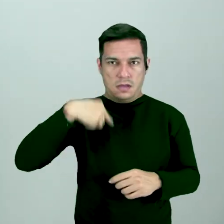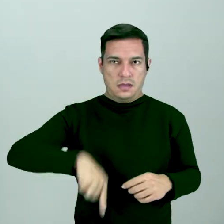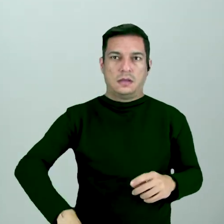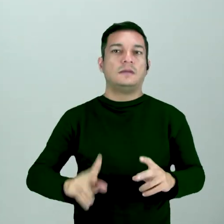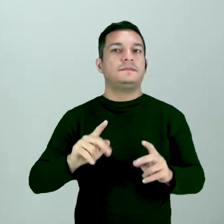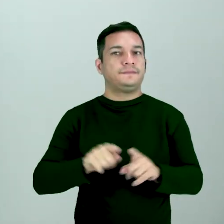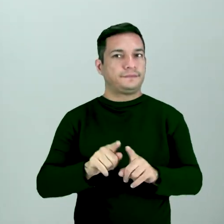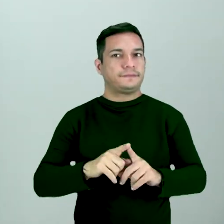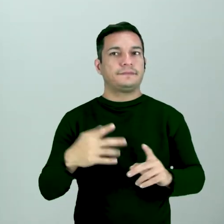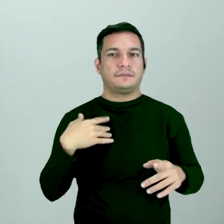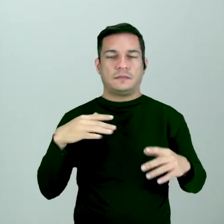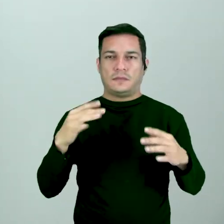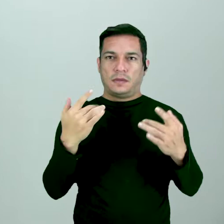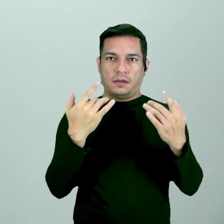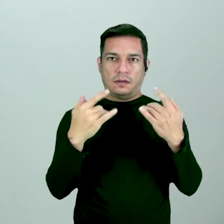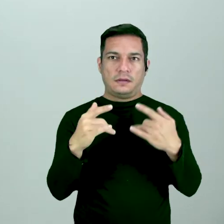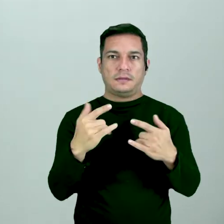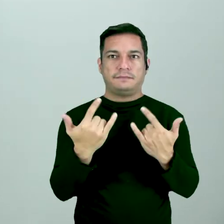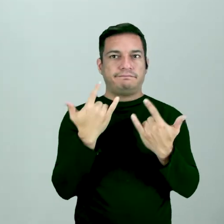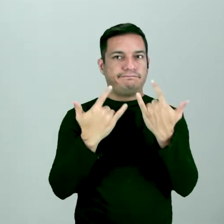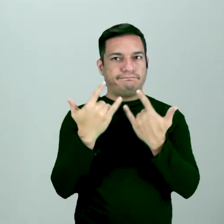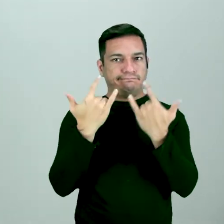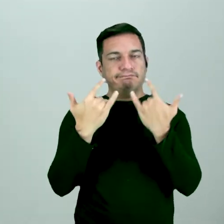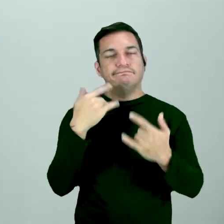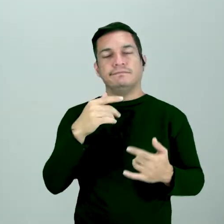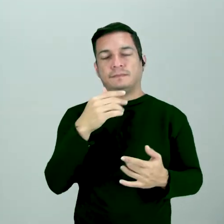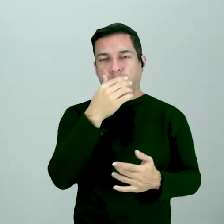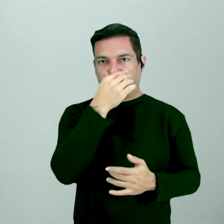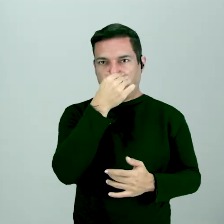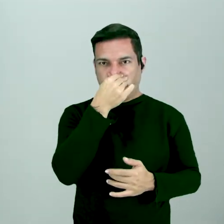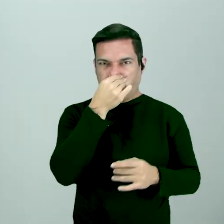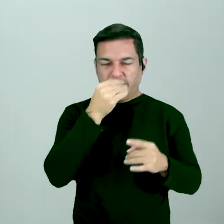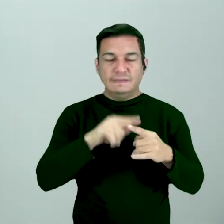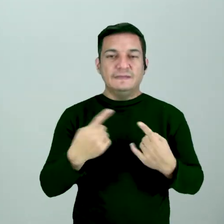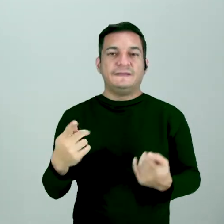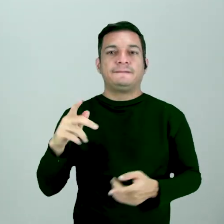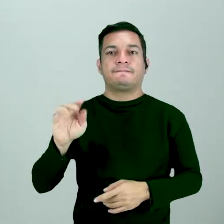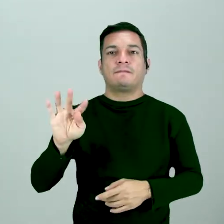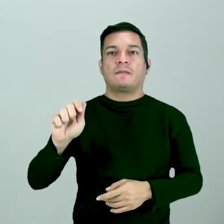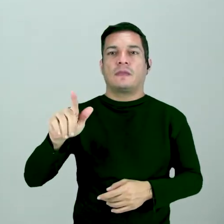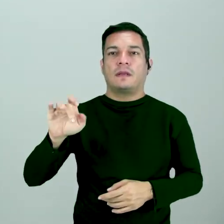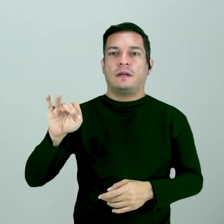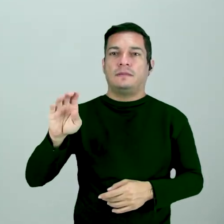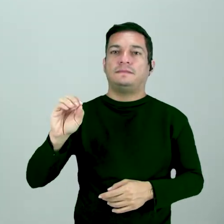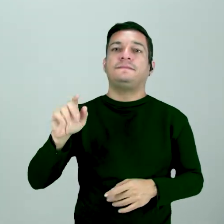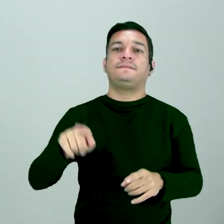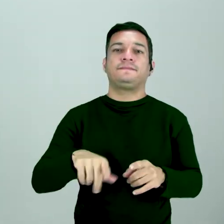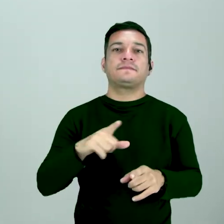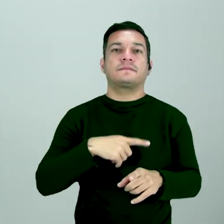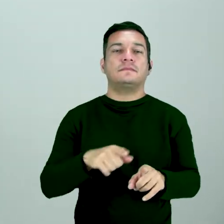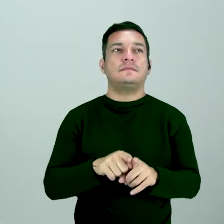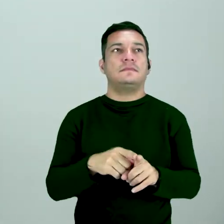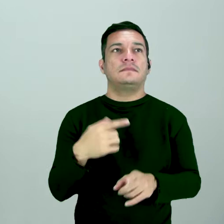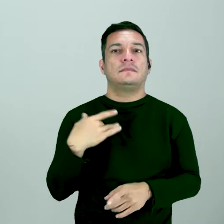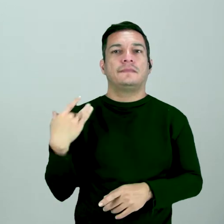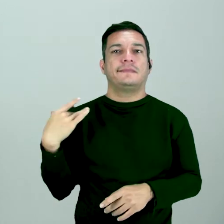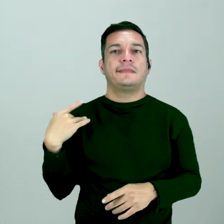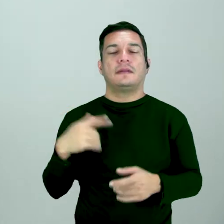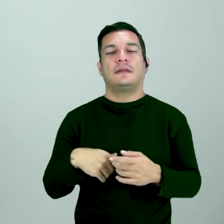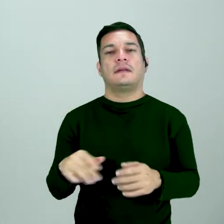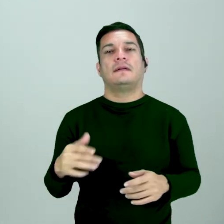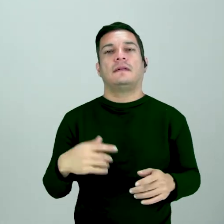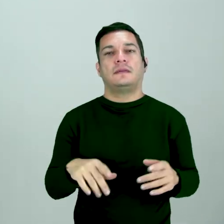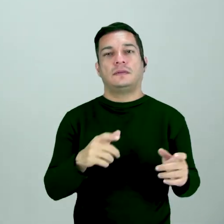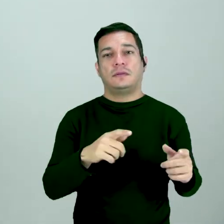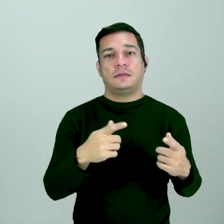olha aqui já uma outra conjunção, porém, o talento é o que vem chamando aí a atenção, né, nesse